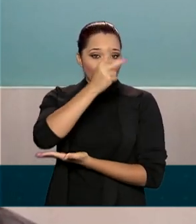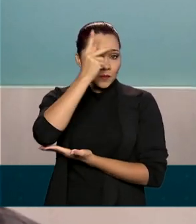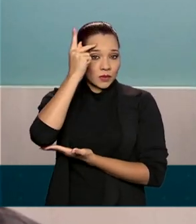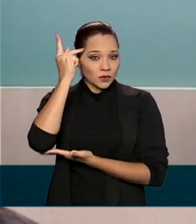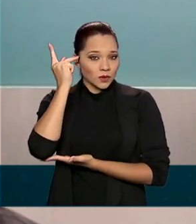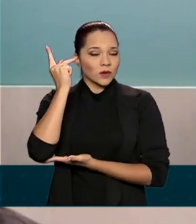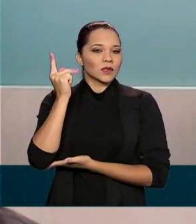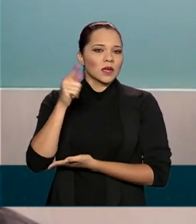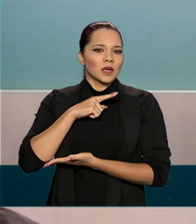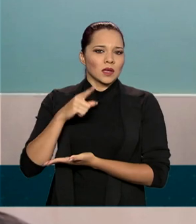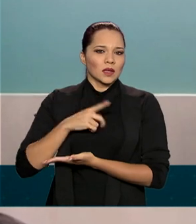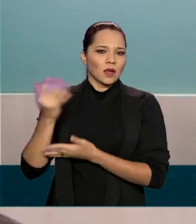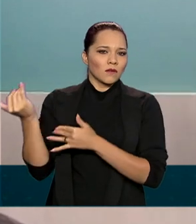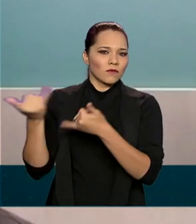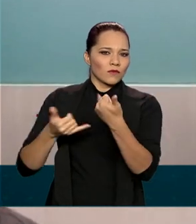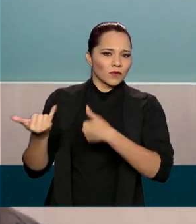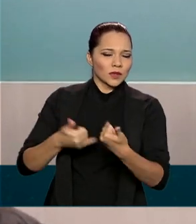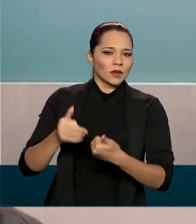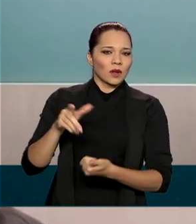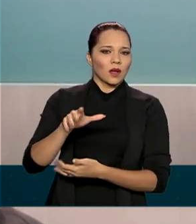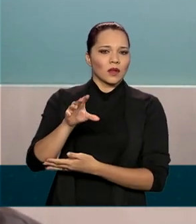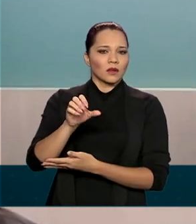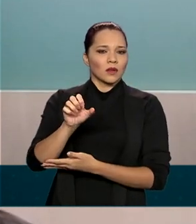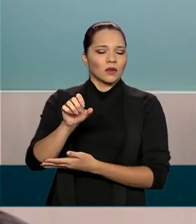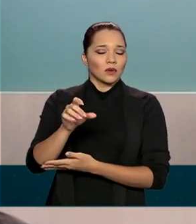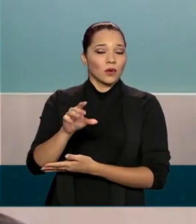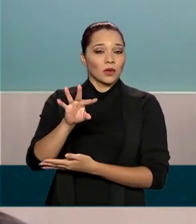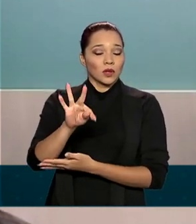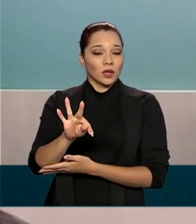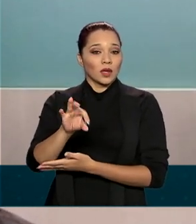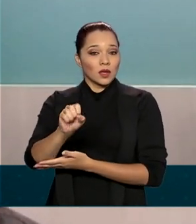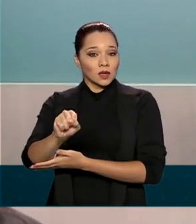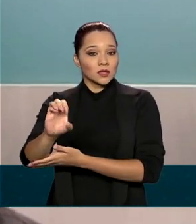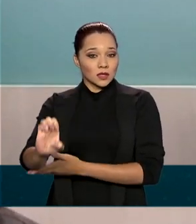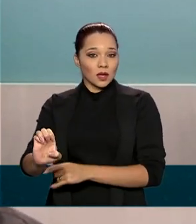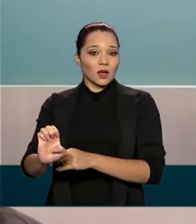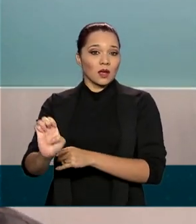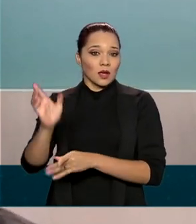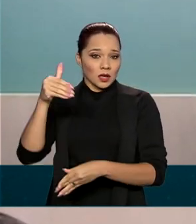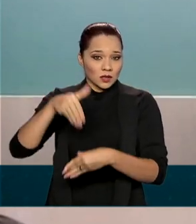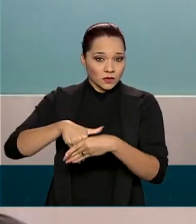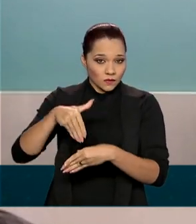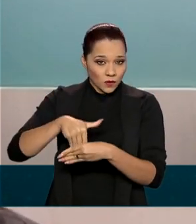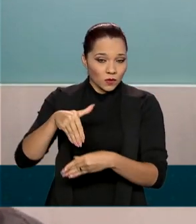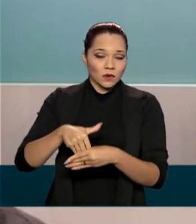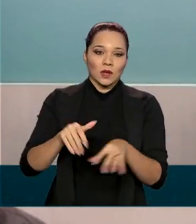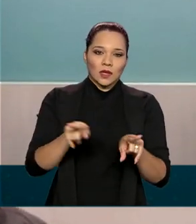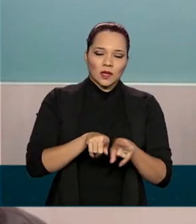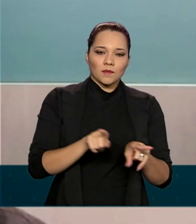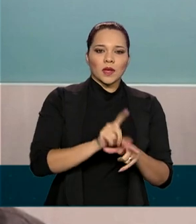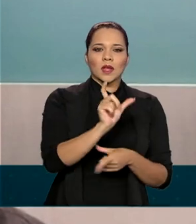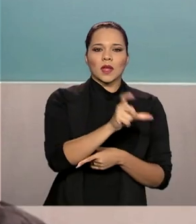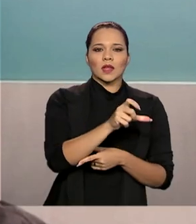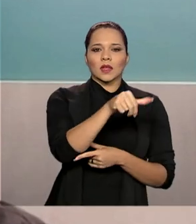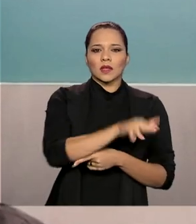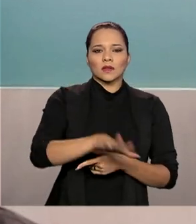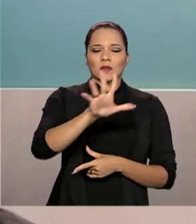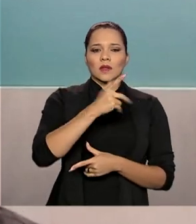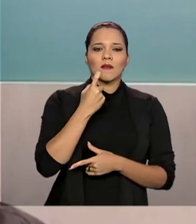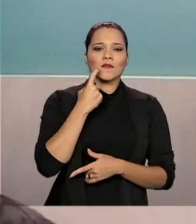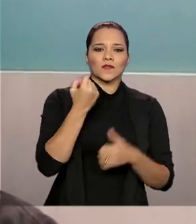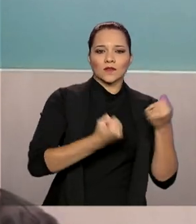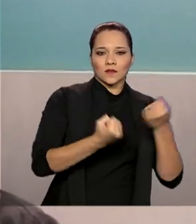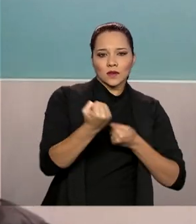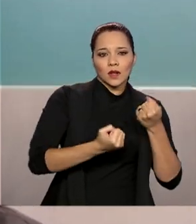possuem base de dados no Tribunal Superior Eleitoral, ou seja, títulos eleitorais, e também a Carteira Nacional de Habilitação,